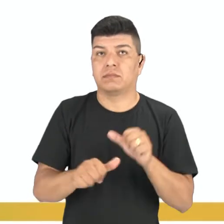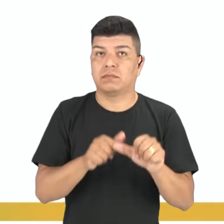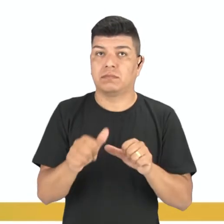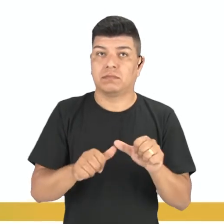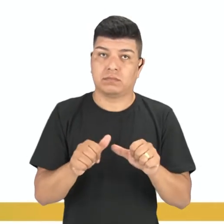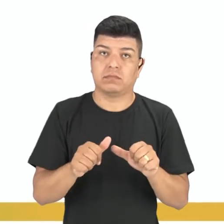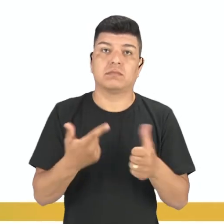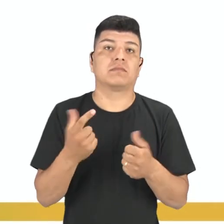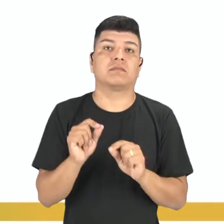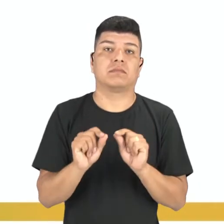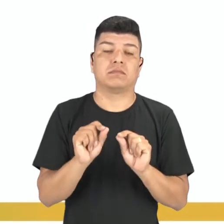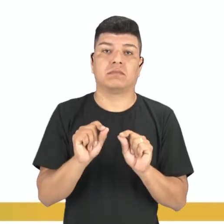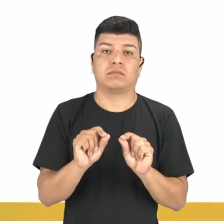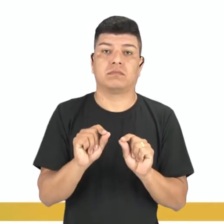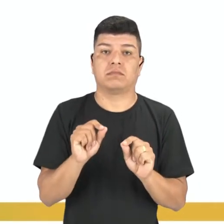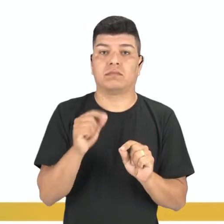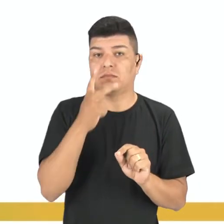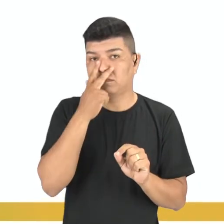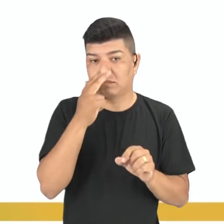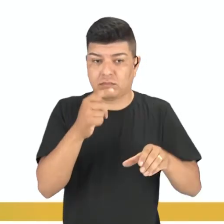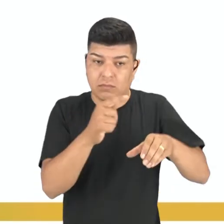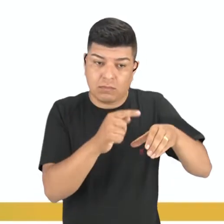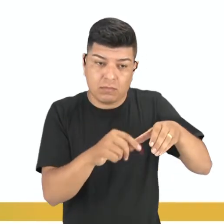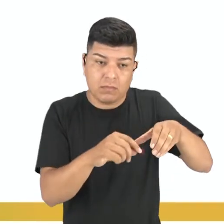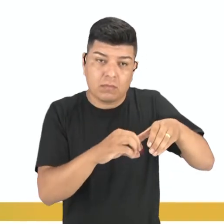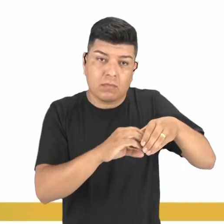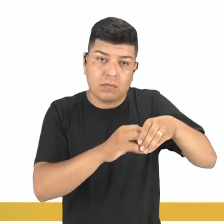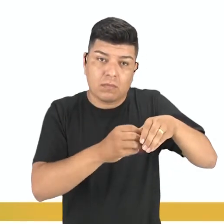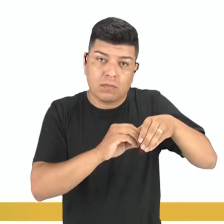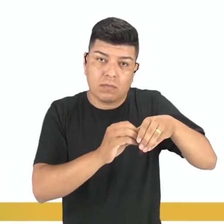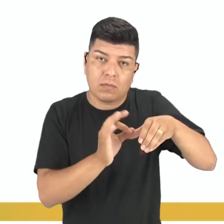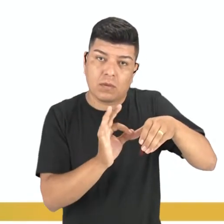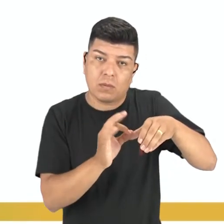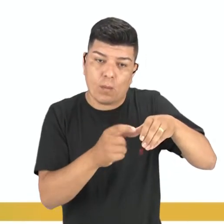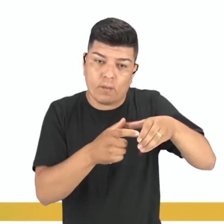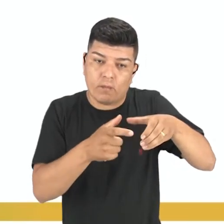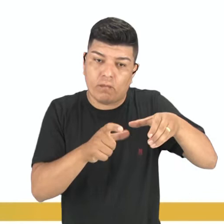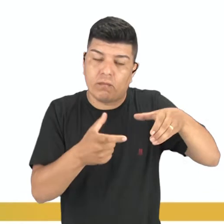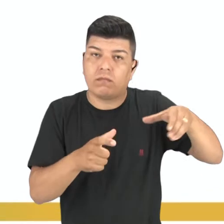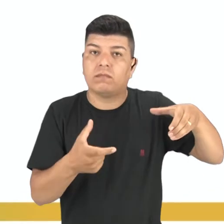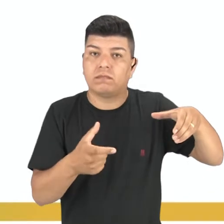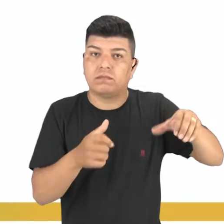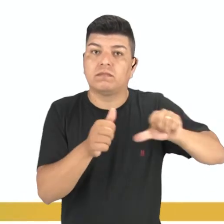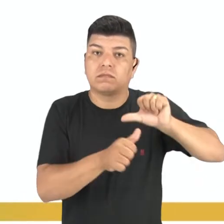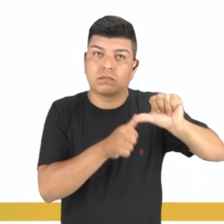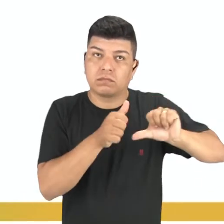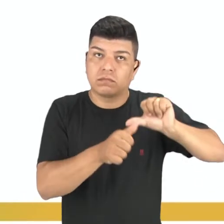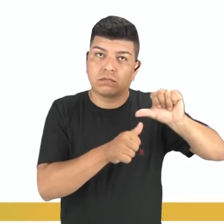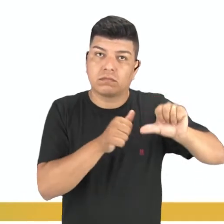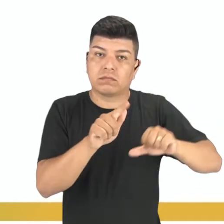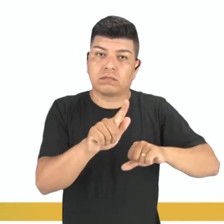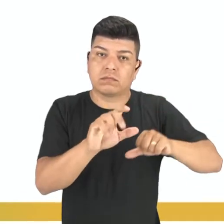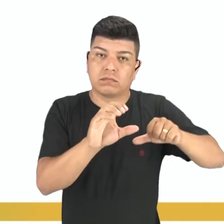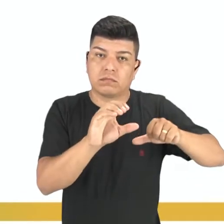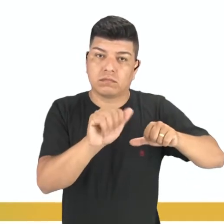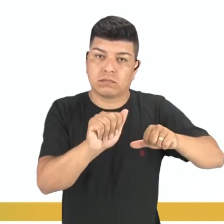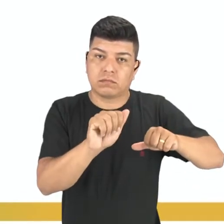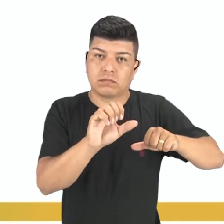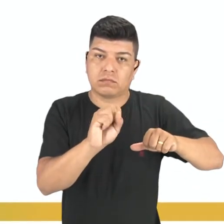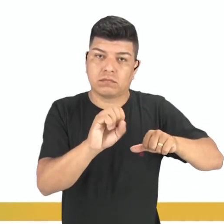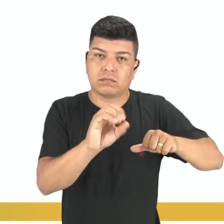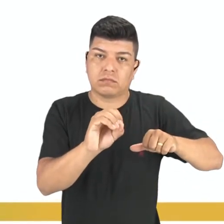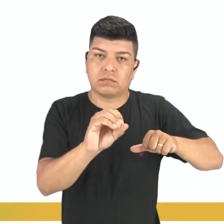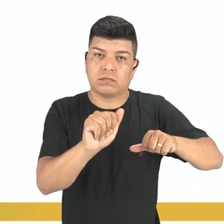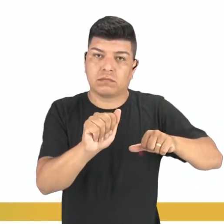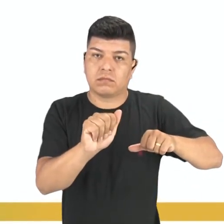Então nesse caso esse disco se ele fica mais alongadinho e as trocas né gasosas